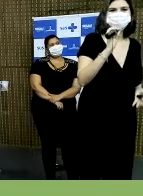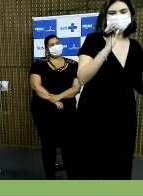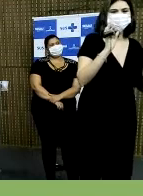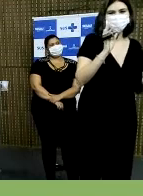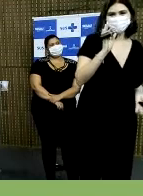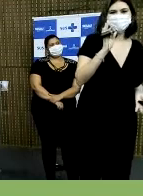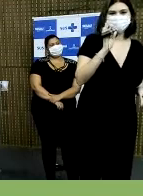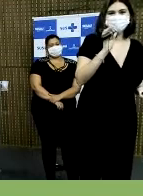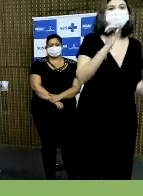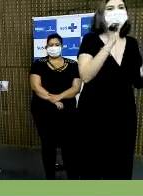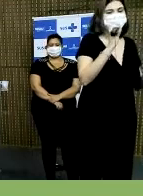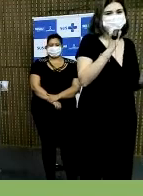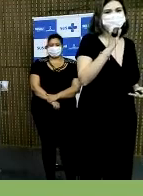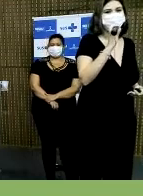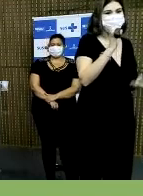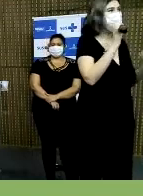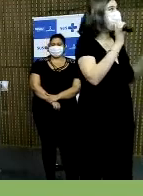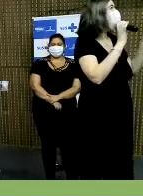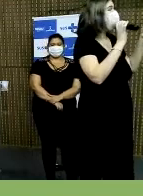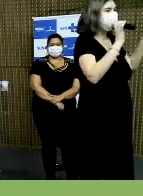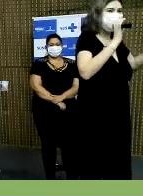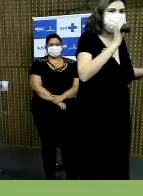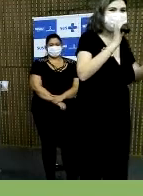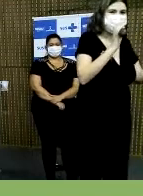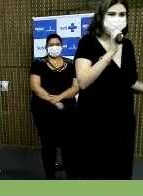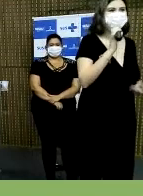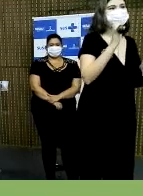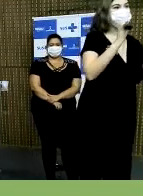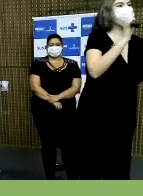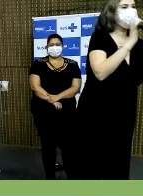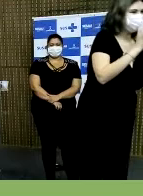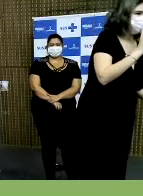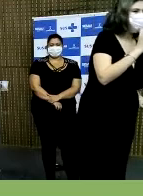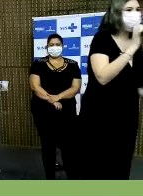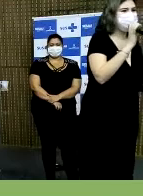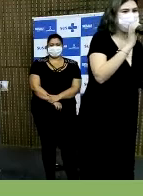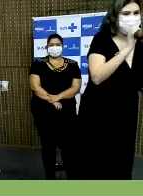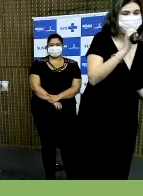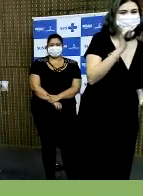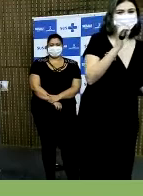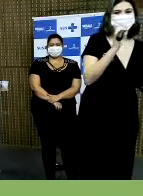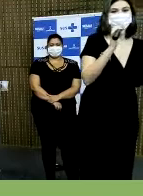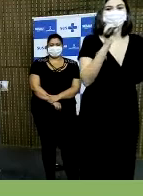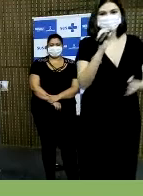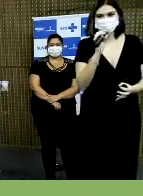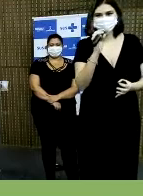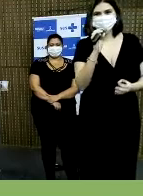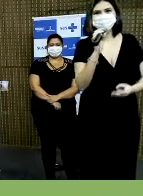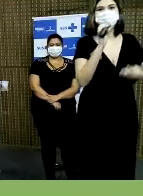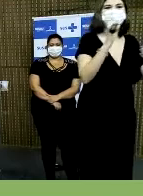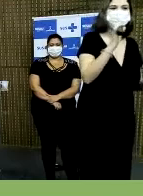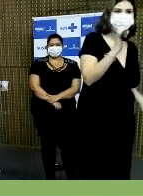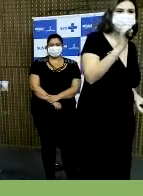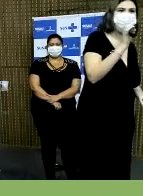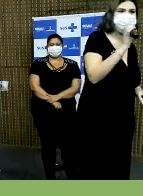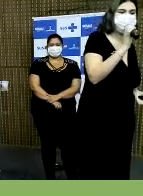cresceu assim, não tinha problema. E daí a gente acaba estamos tentando com os ACS trabalhar a conscientização